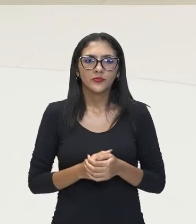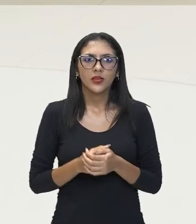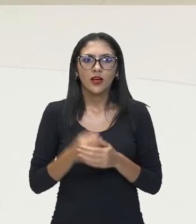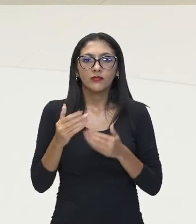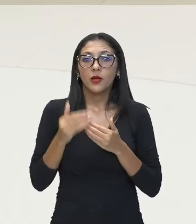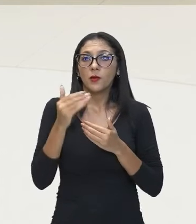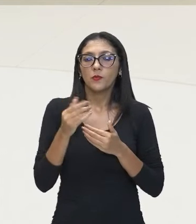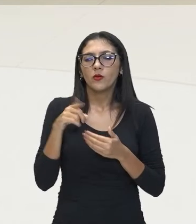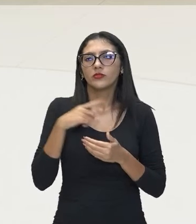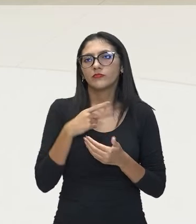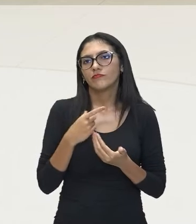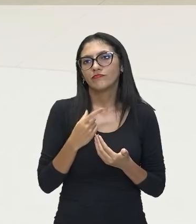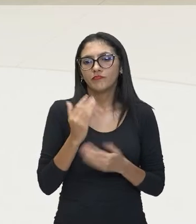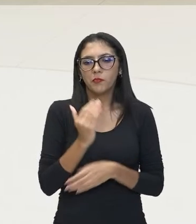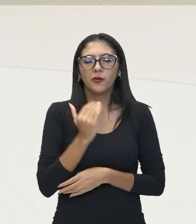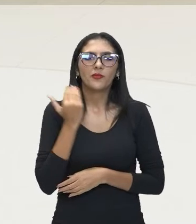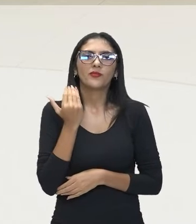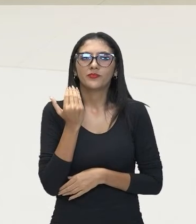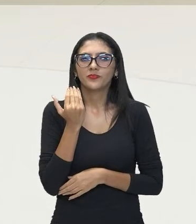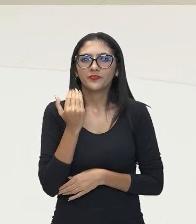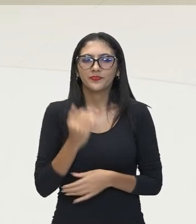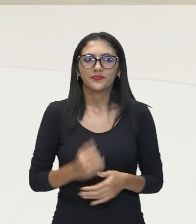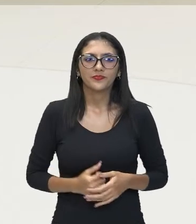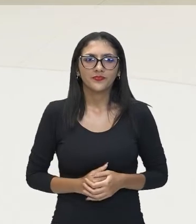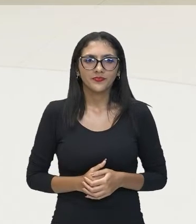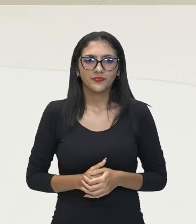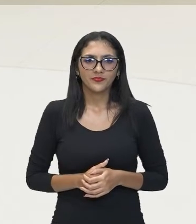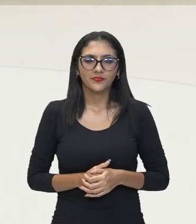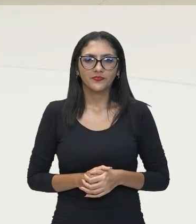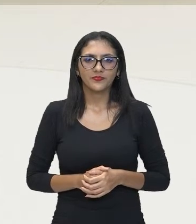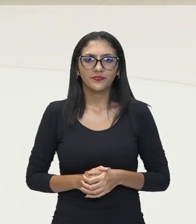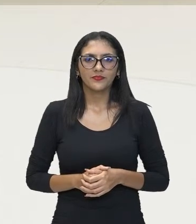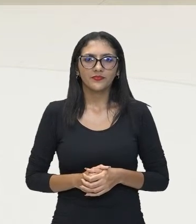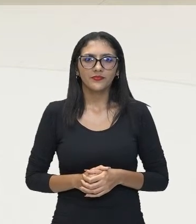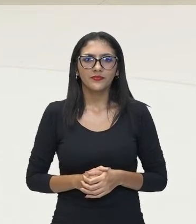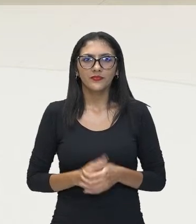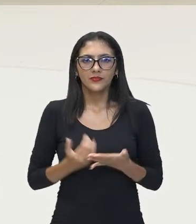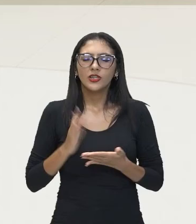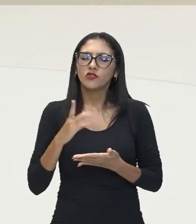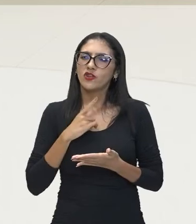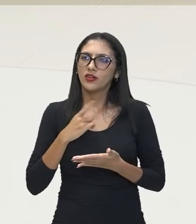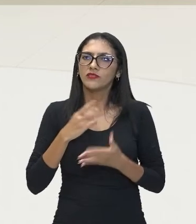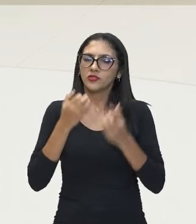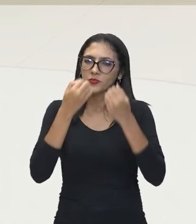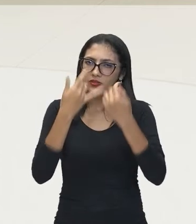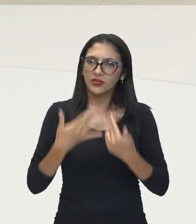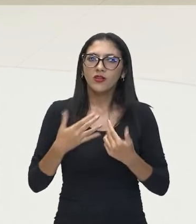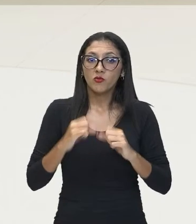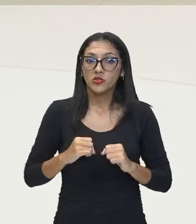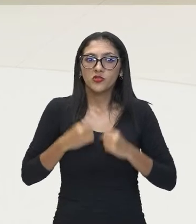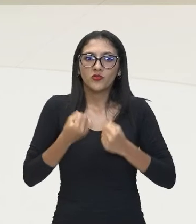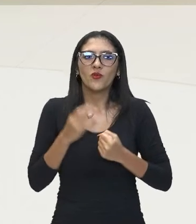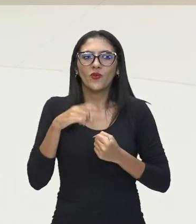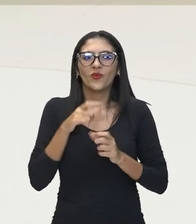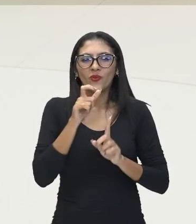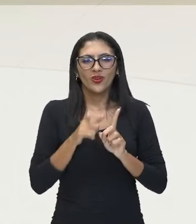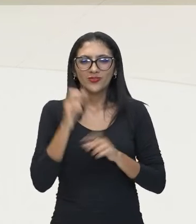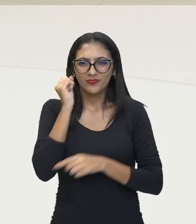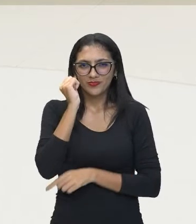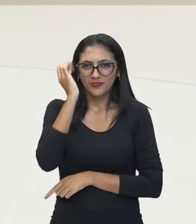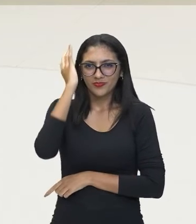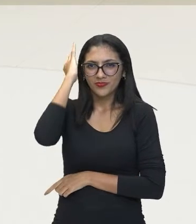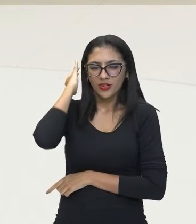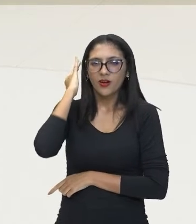ela acabasse morrendo, tá bom? Bom, e aí, como eu já comentei, essa dedicação da Marie fez com